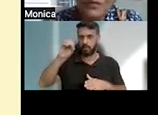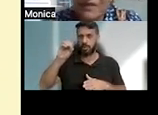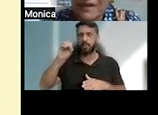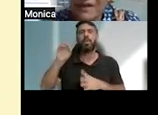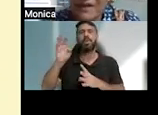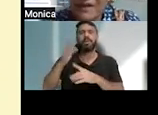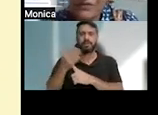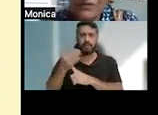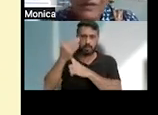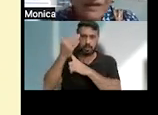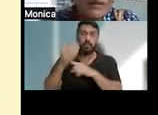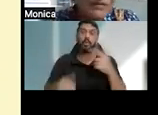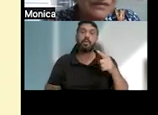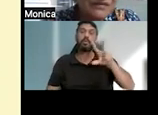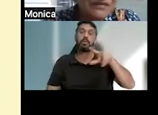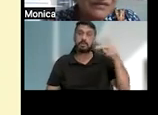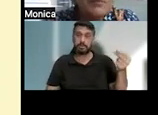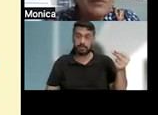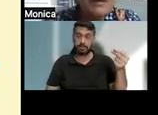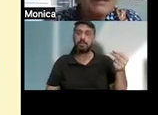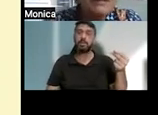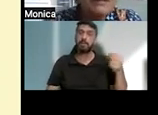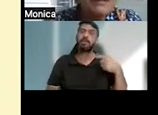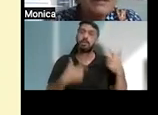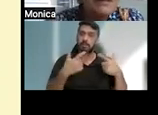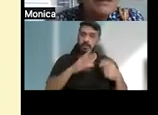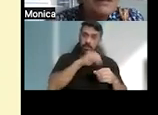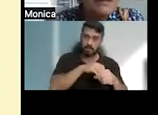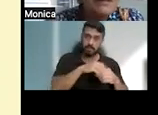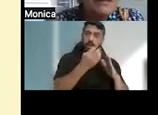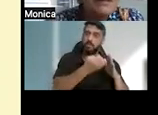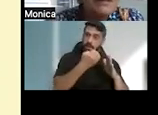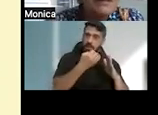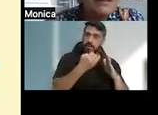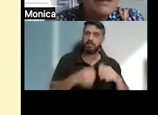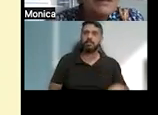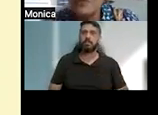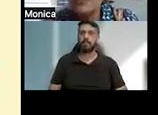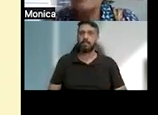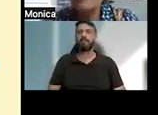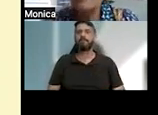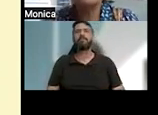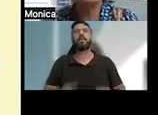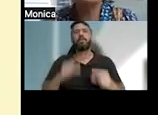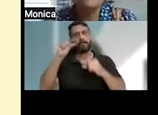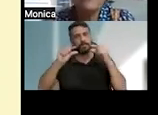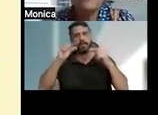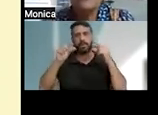o Senai, trabalhar no Senai, também está trabalhando numa empresa. Então, estamos aos pouquinhos